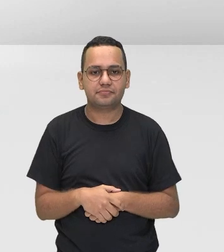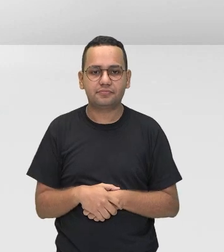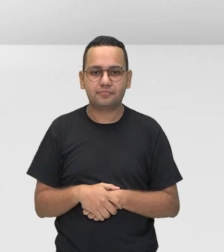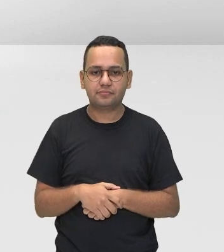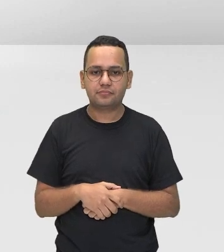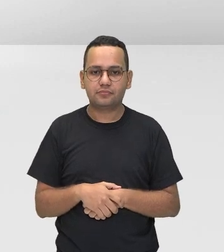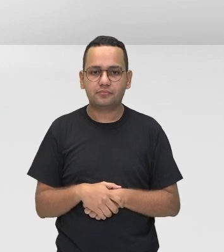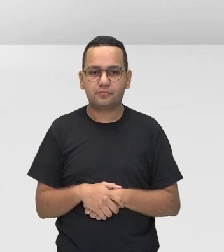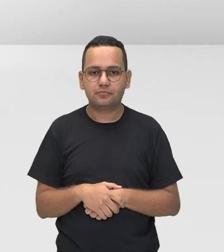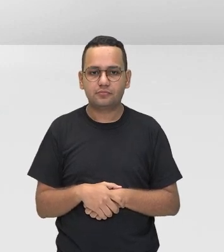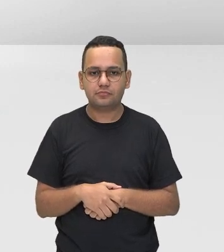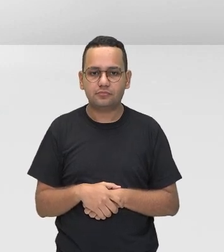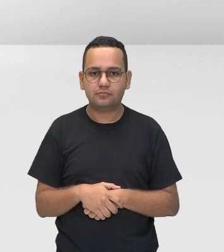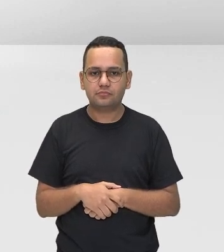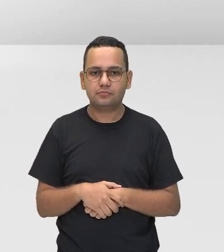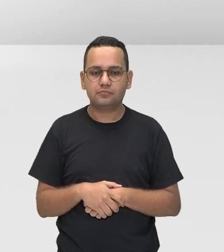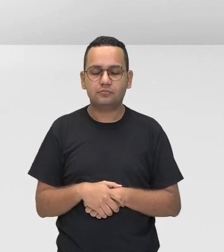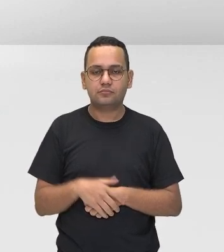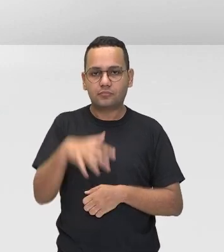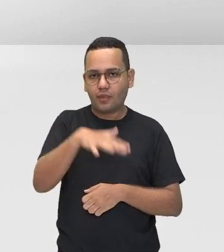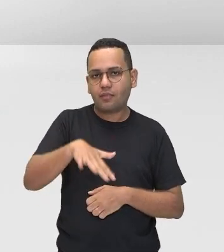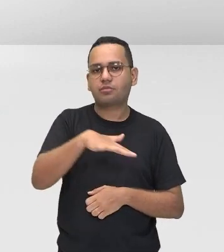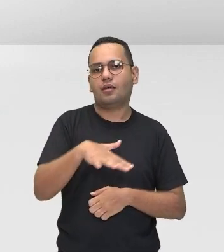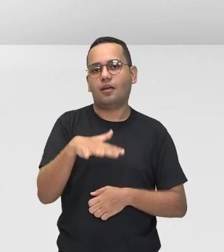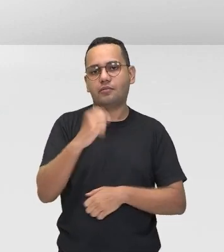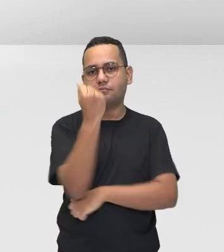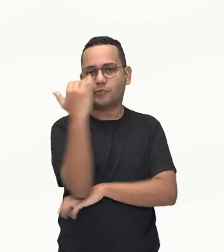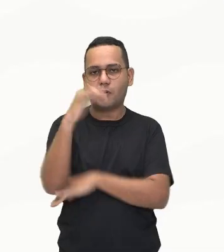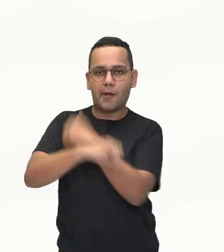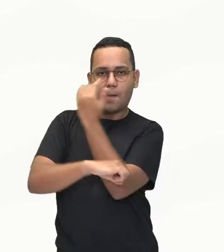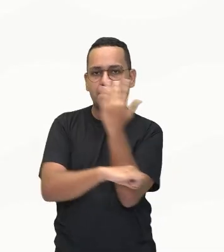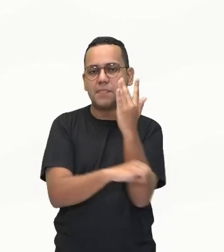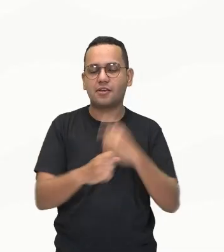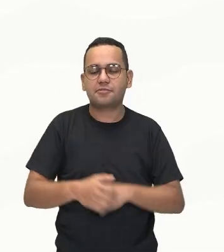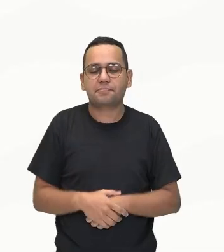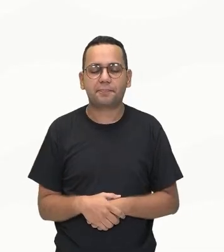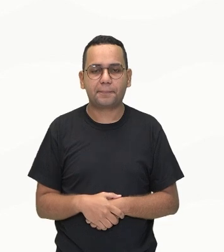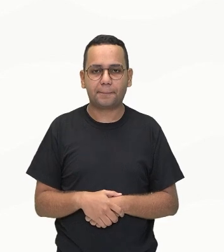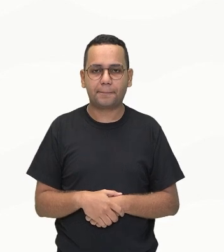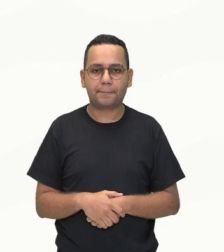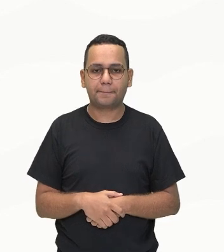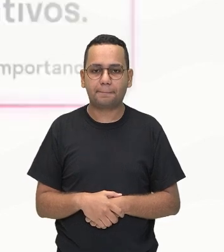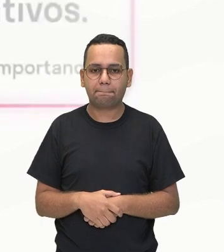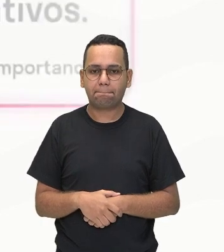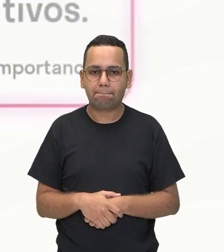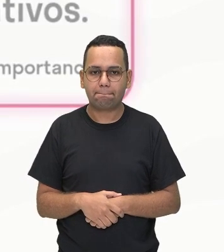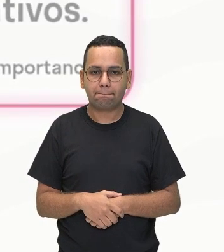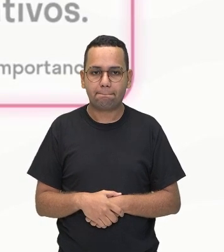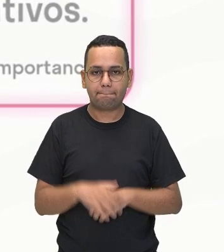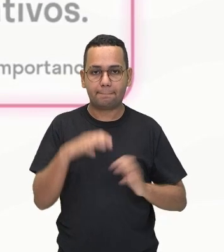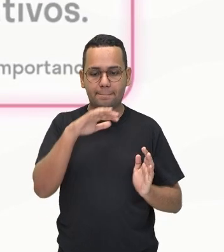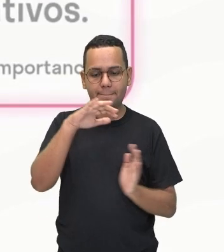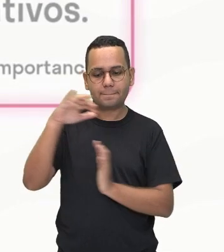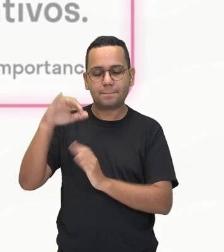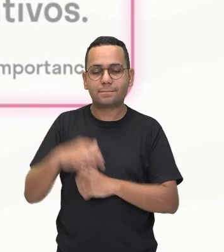né, socioambiental. Vamos ver mais um tipo de empreendedorismo? Vamos ver então, olha só, vamos falar agora do